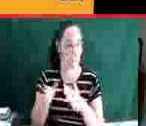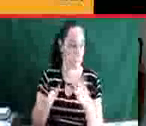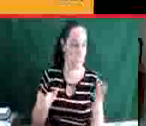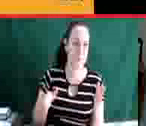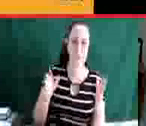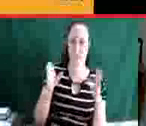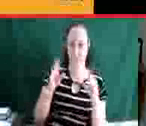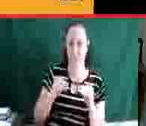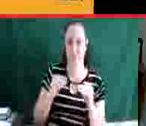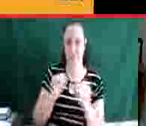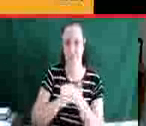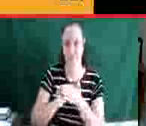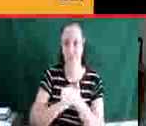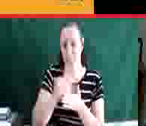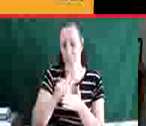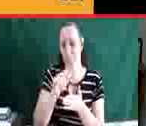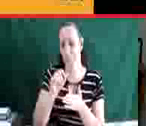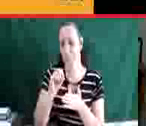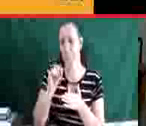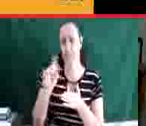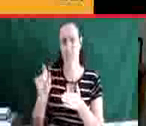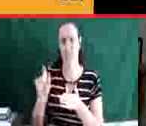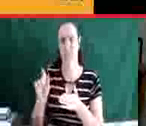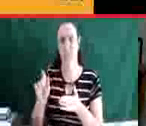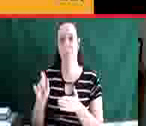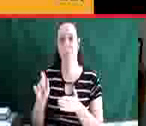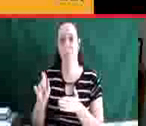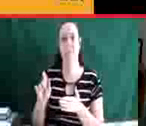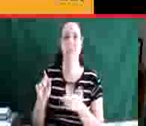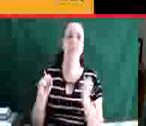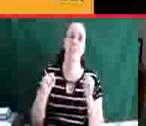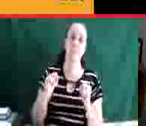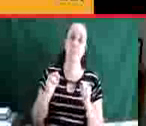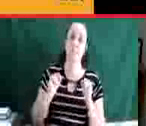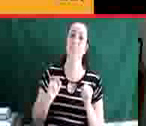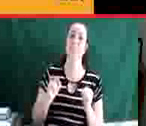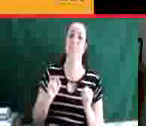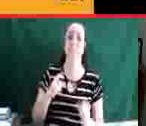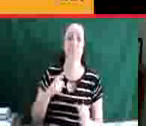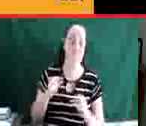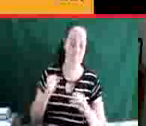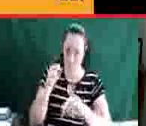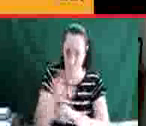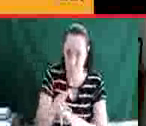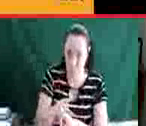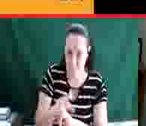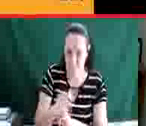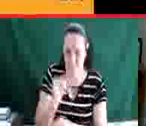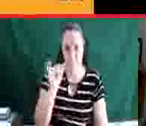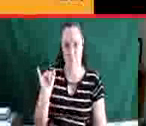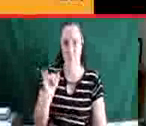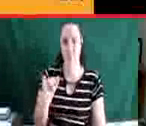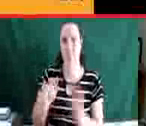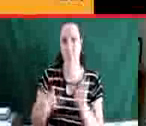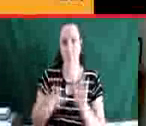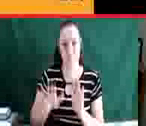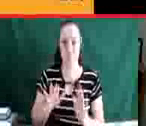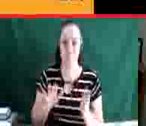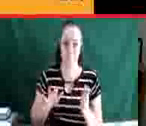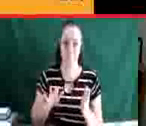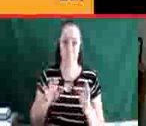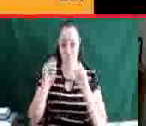organizem, vê quem tem interesse e a gente monta aí uma aula fora fora do nosso expediente. Um sábado de